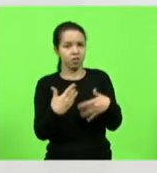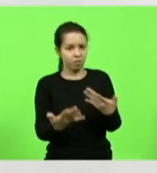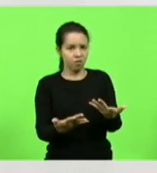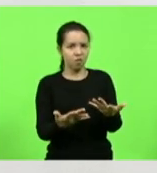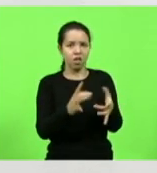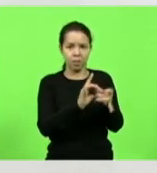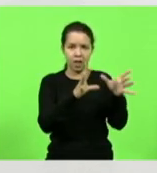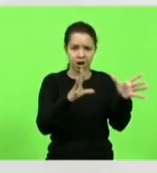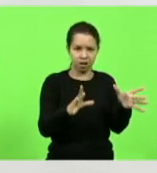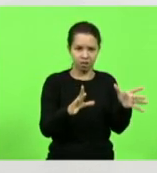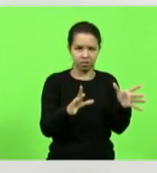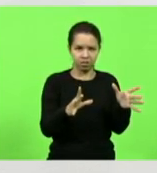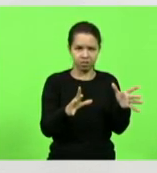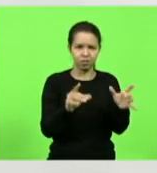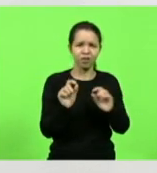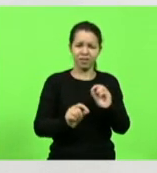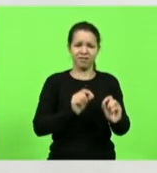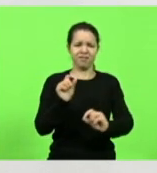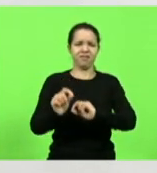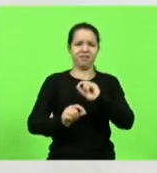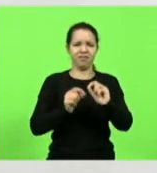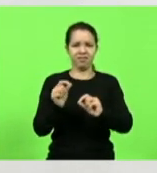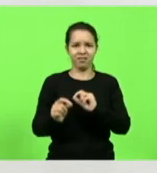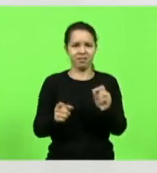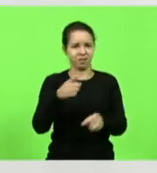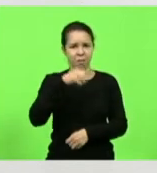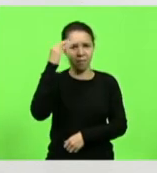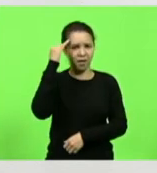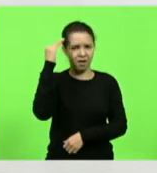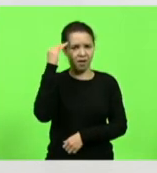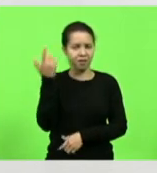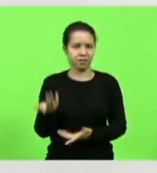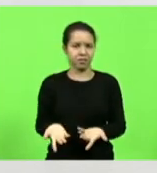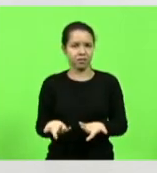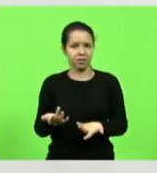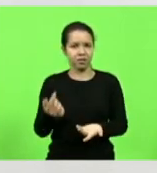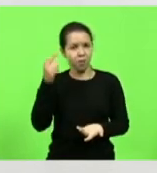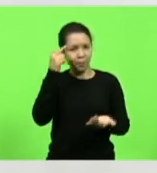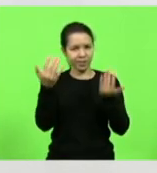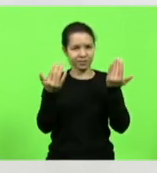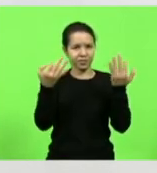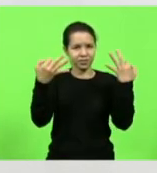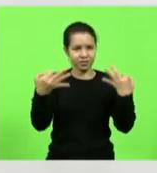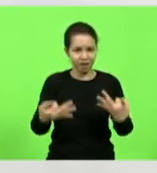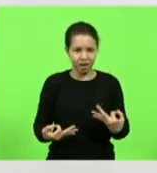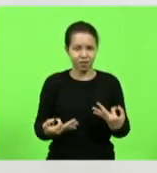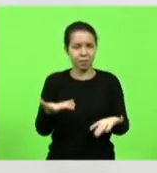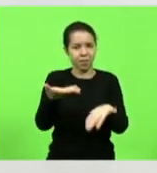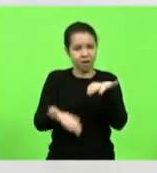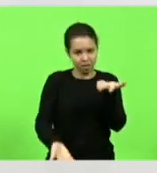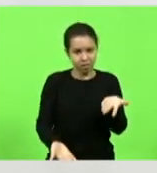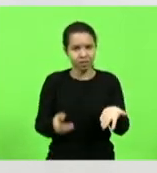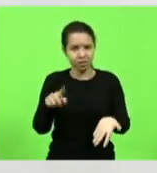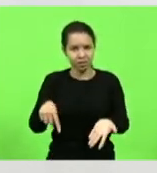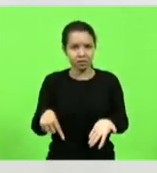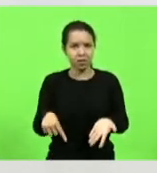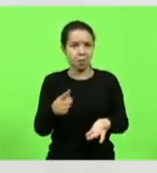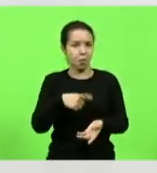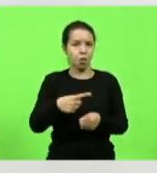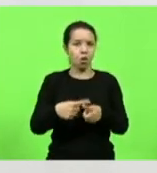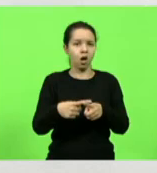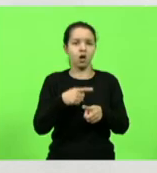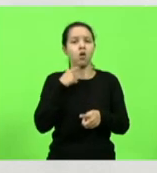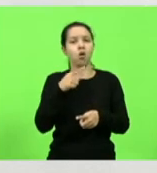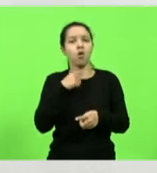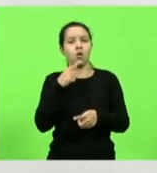céu? Nós estamos perdendo o senso, o bom senso do certo, porque a gente não consegue alcançar o